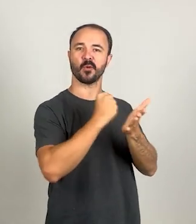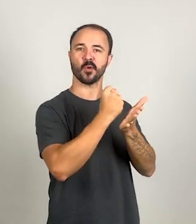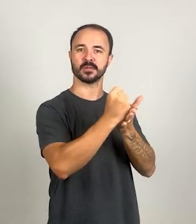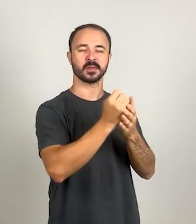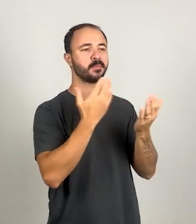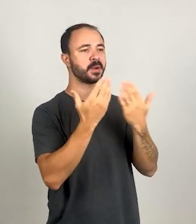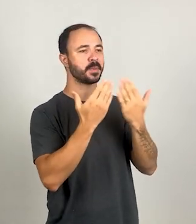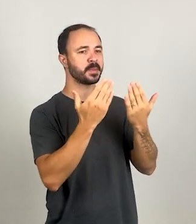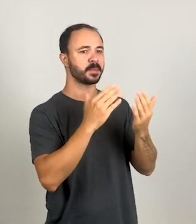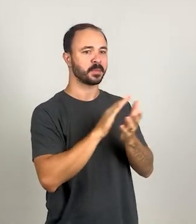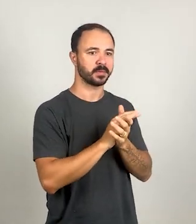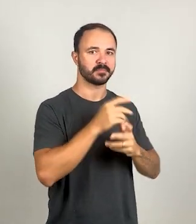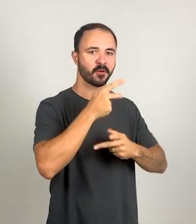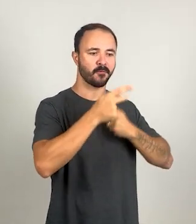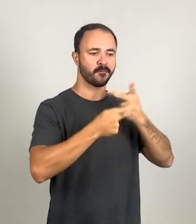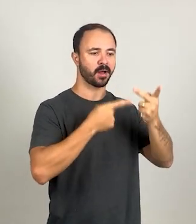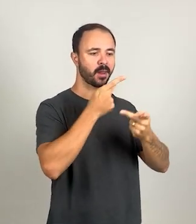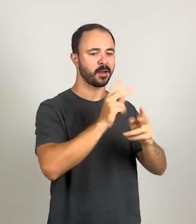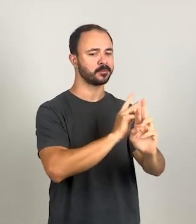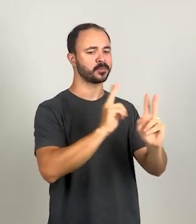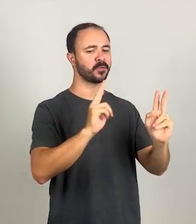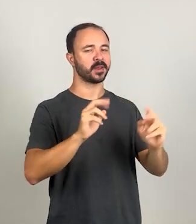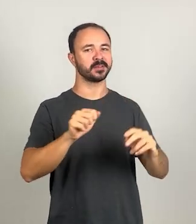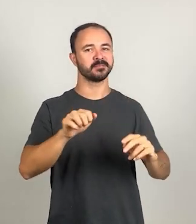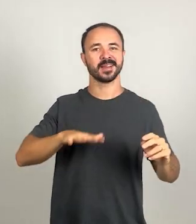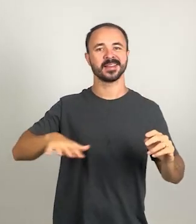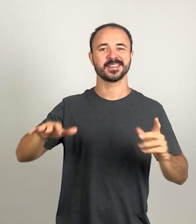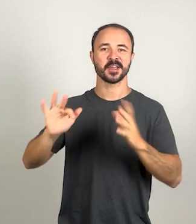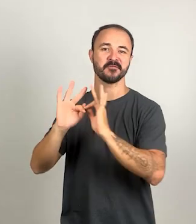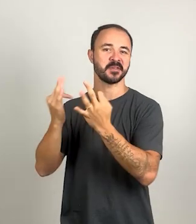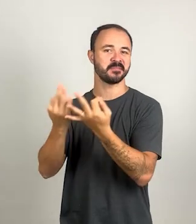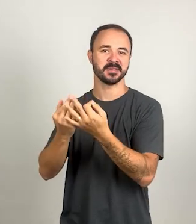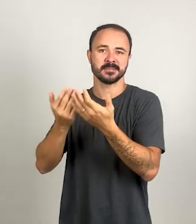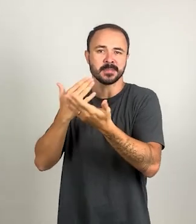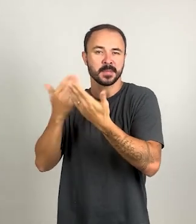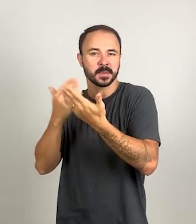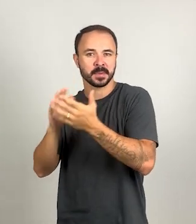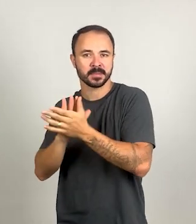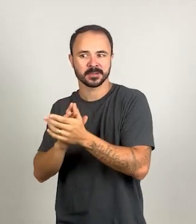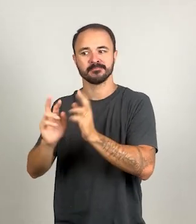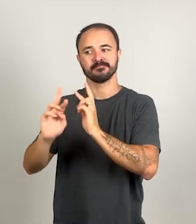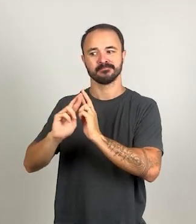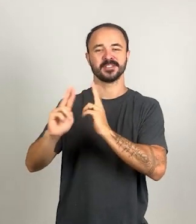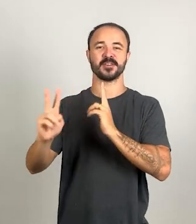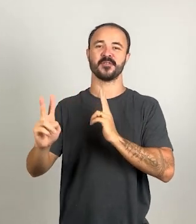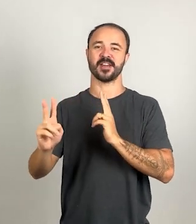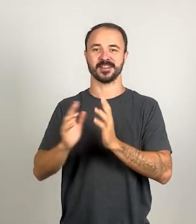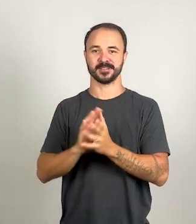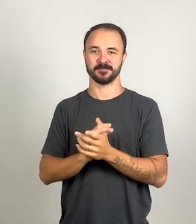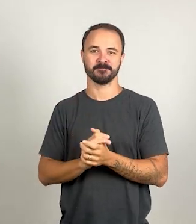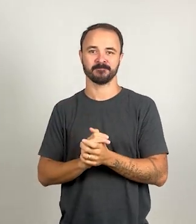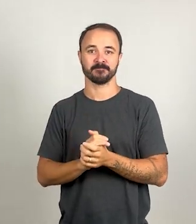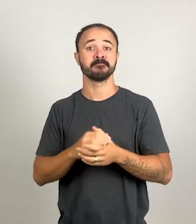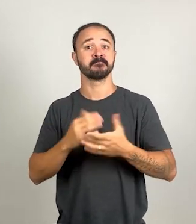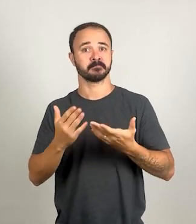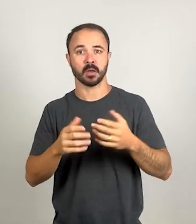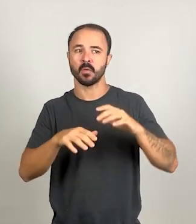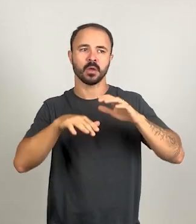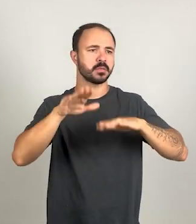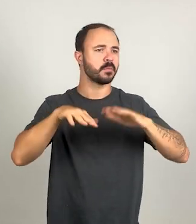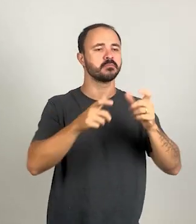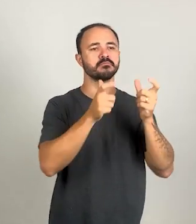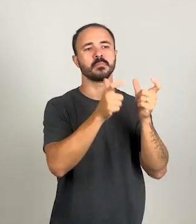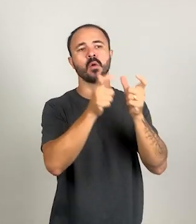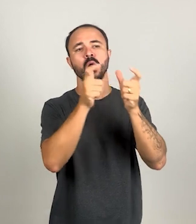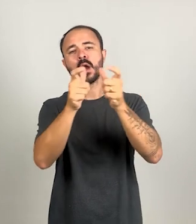diferentes daqueles que usamos para falar com nossos familiares as variações estilísticas respeitam a situação de